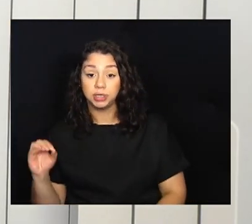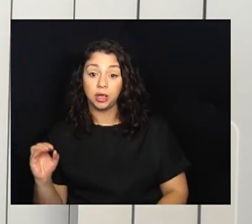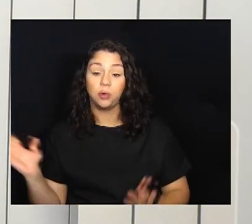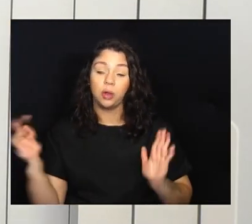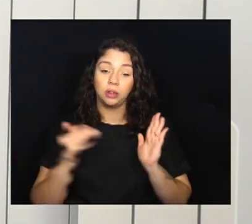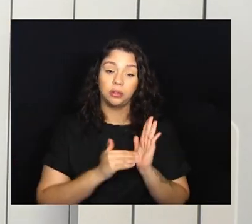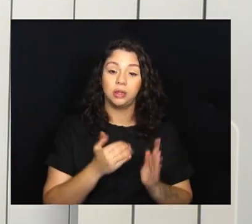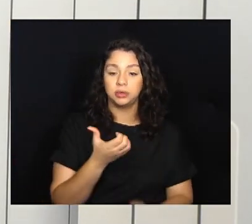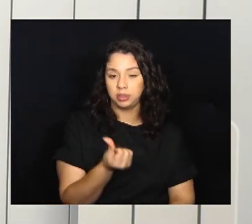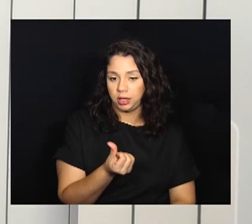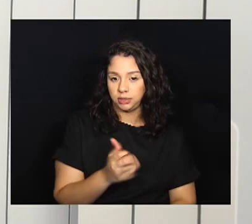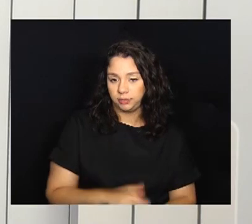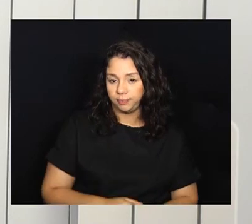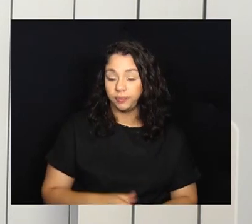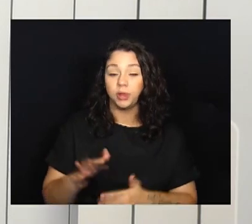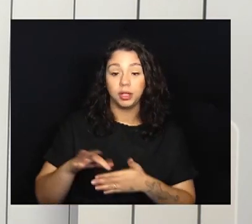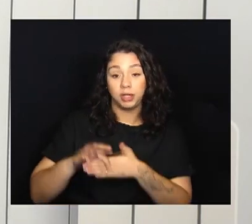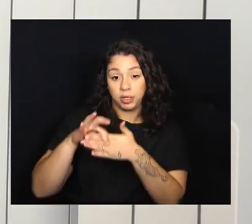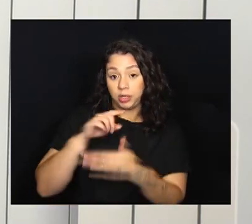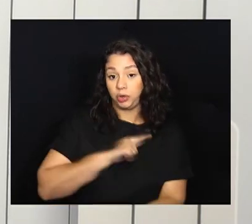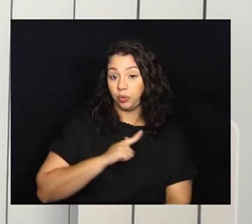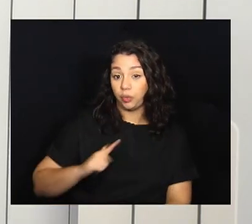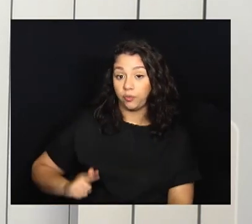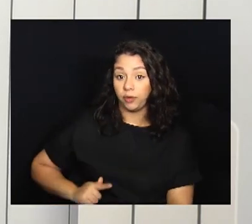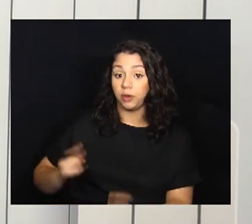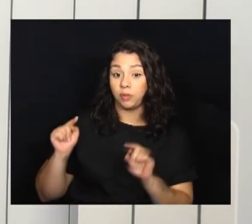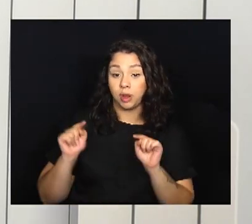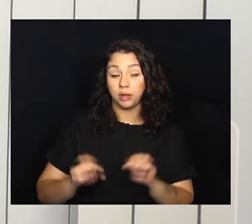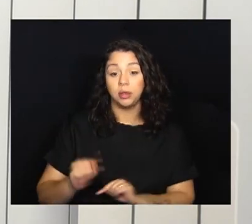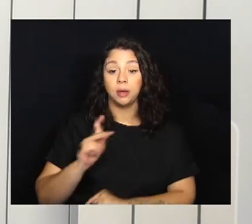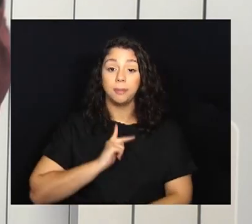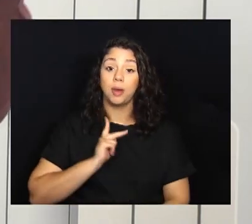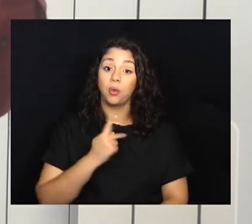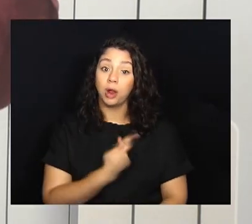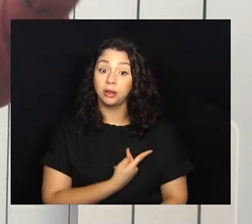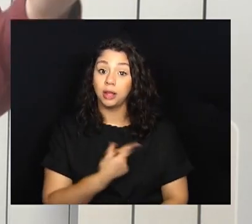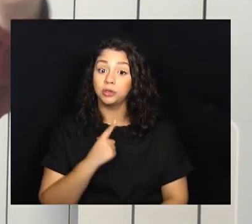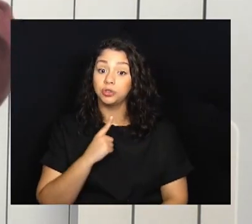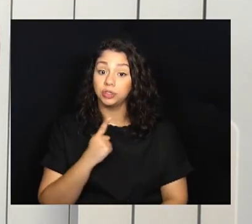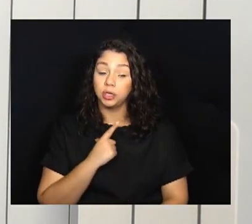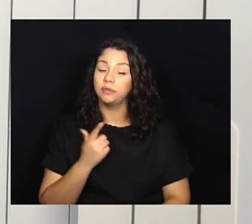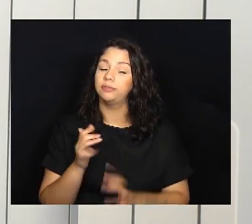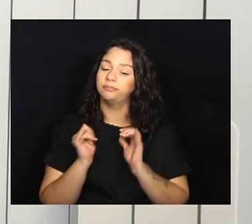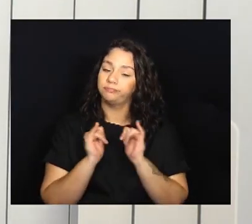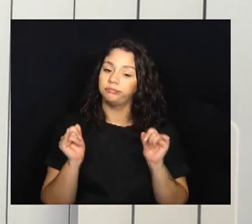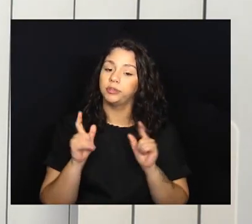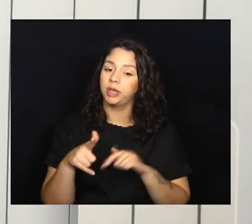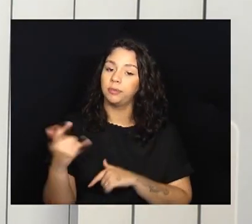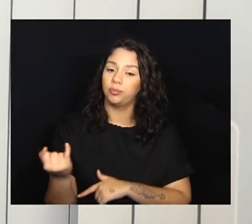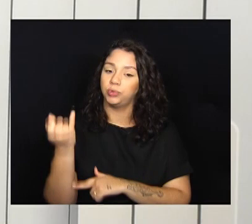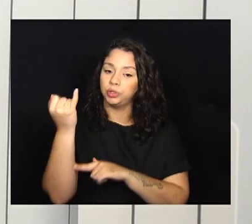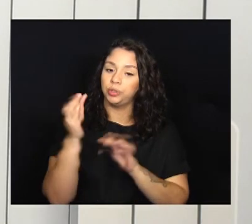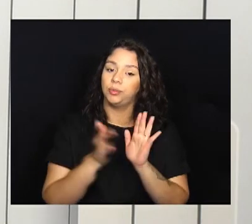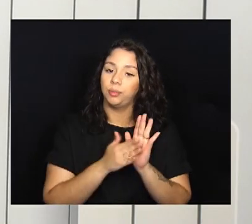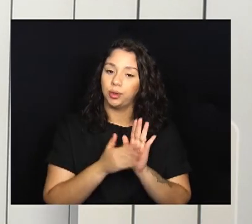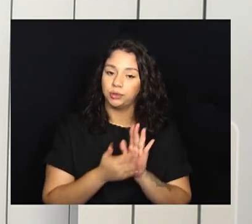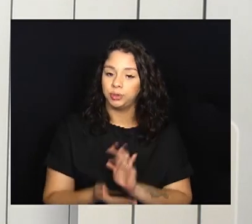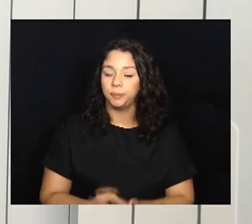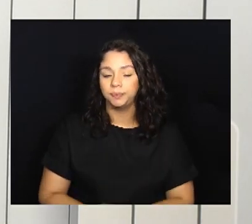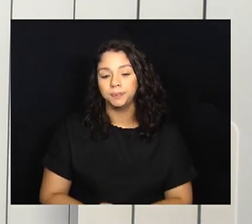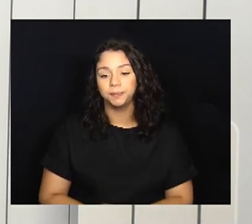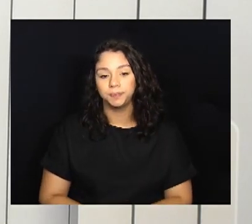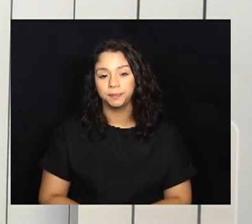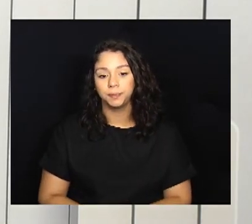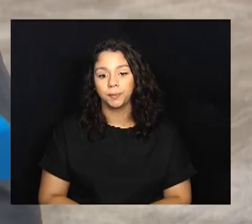anos. O líder de governo aqui na Câmara, o vereador Paulo Haddad, abordou a importância da proposta.